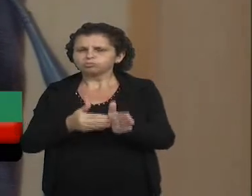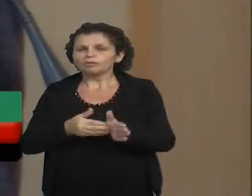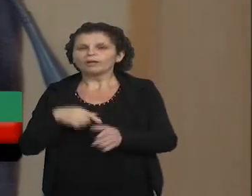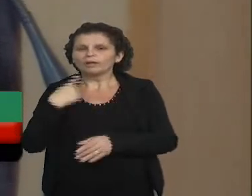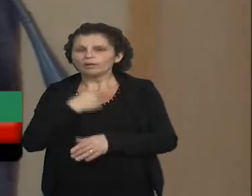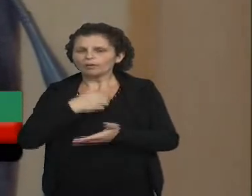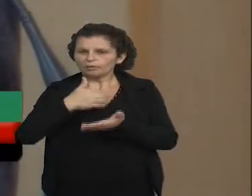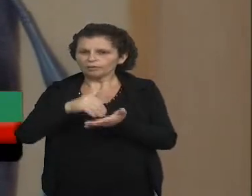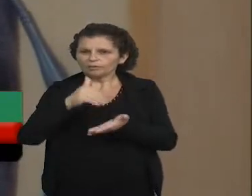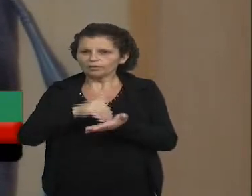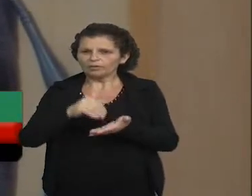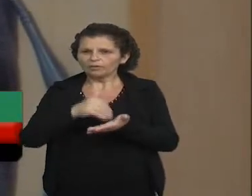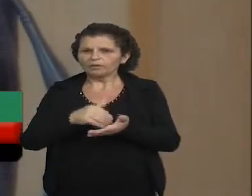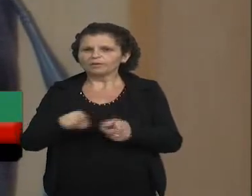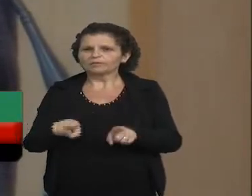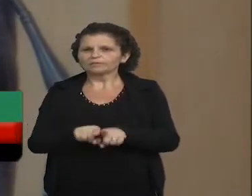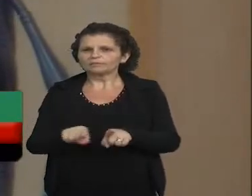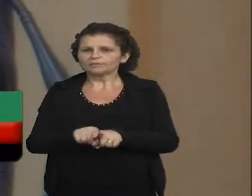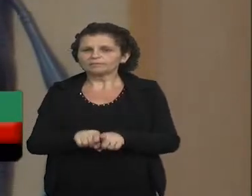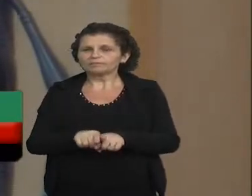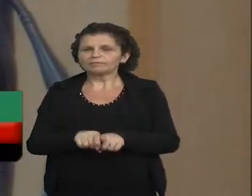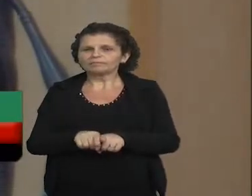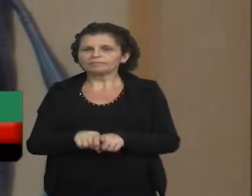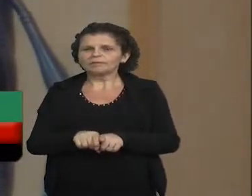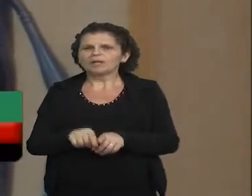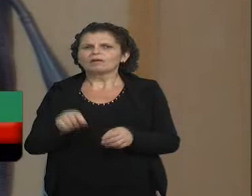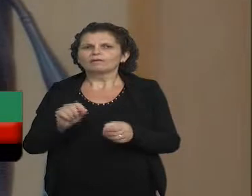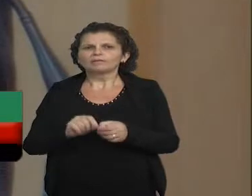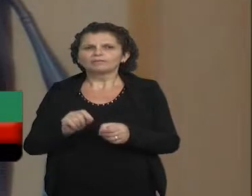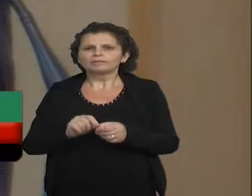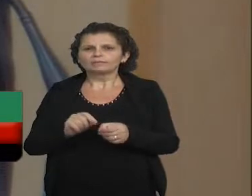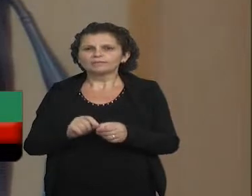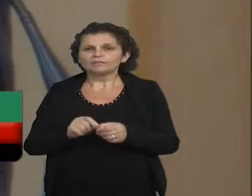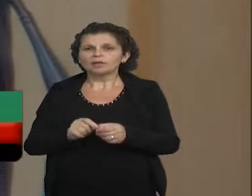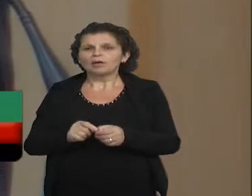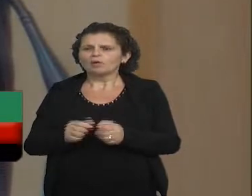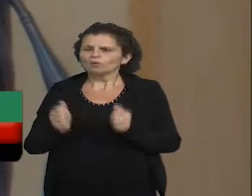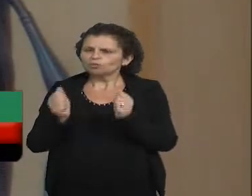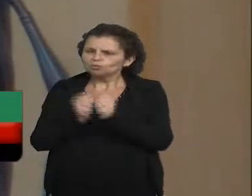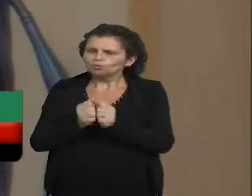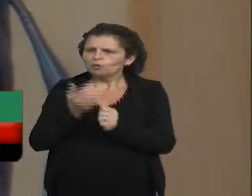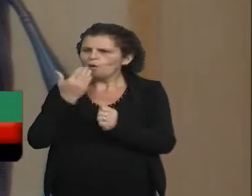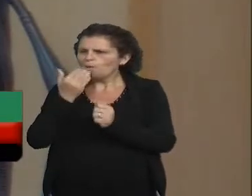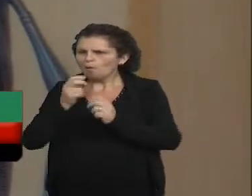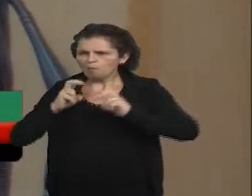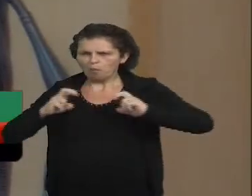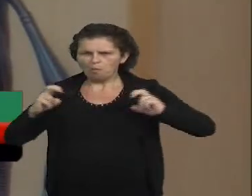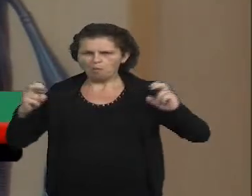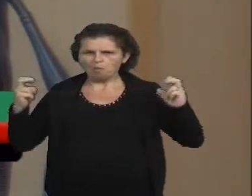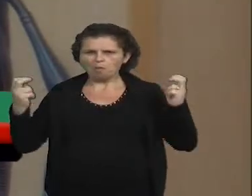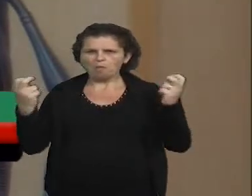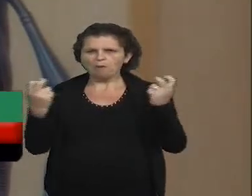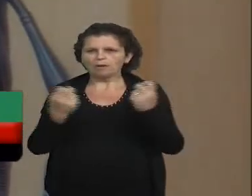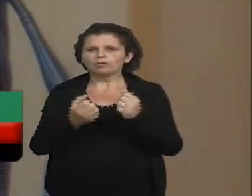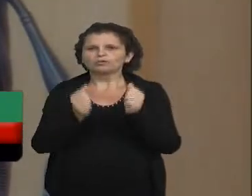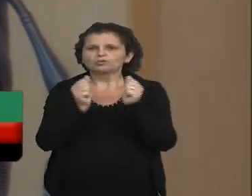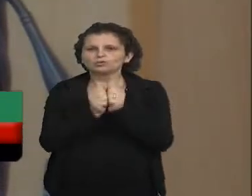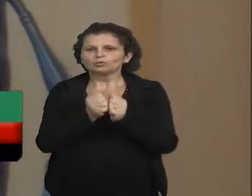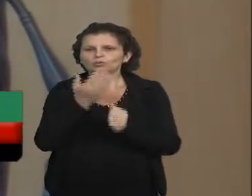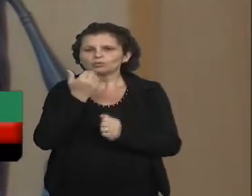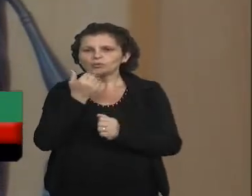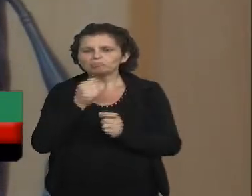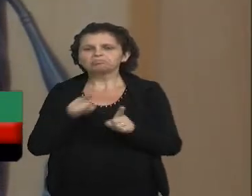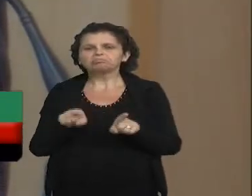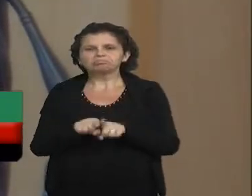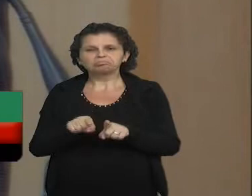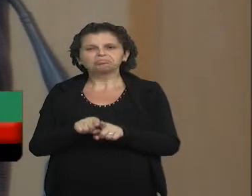nosso secretário de governo, ele fez questão de ir lá almoçar com todos os funcionários da obra, junto comigo. E é assim